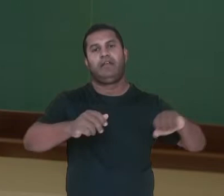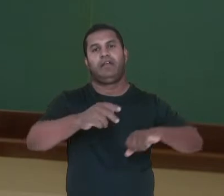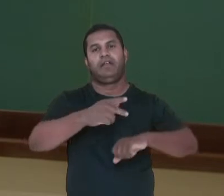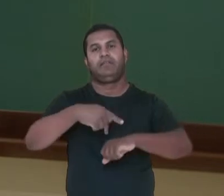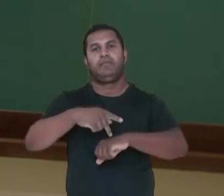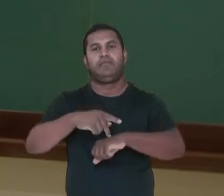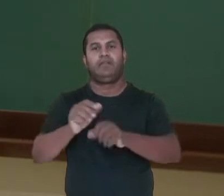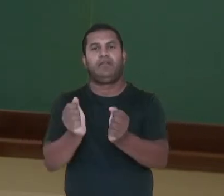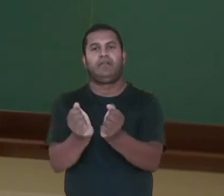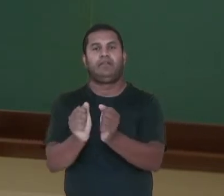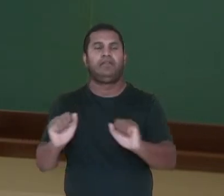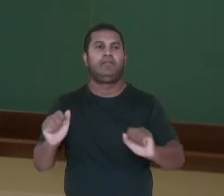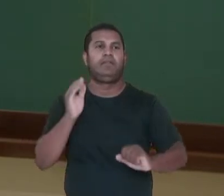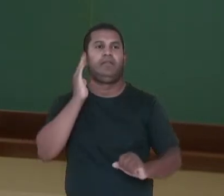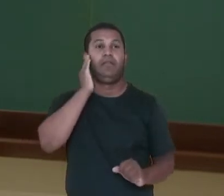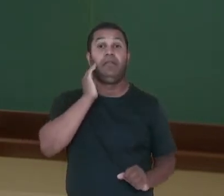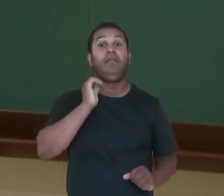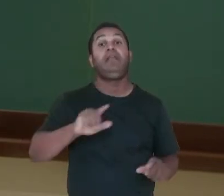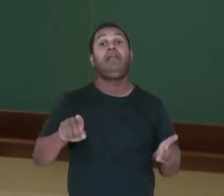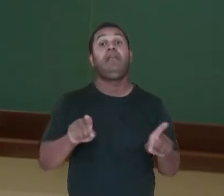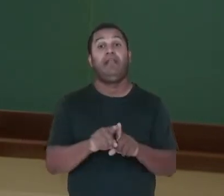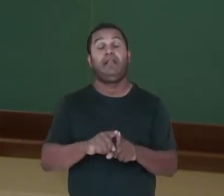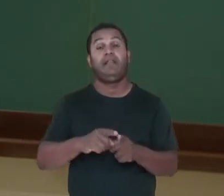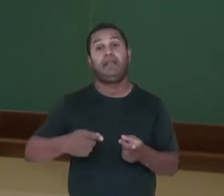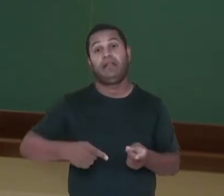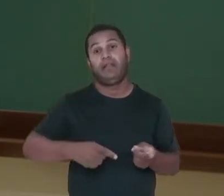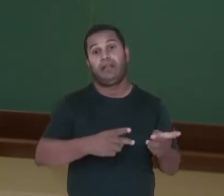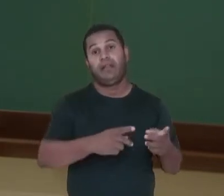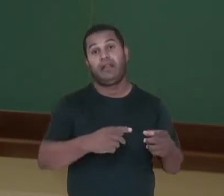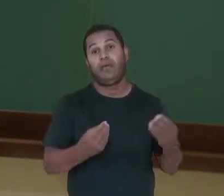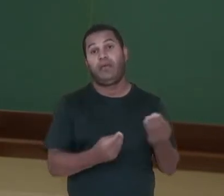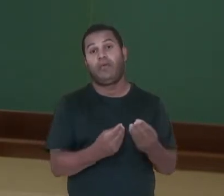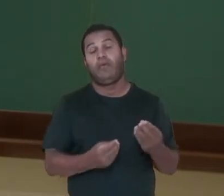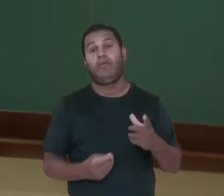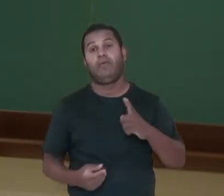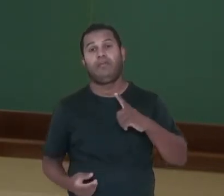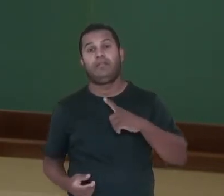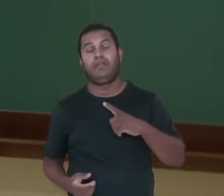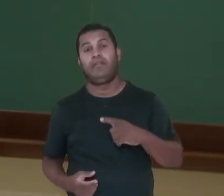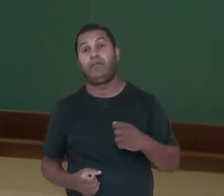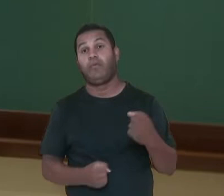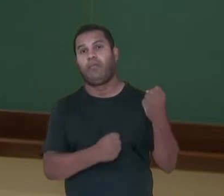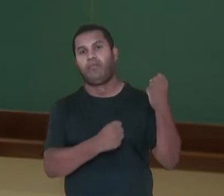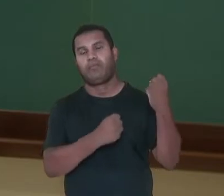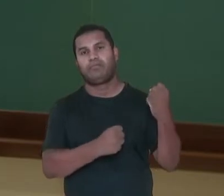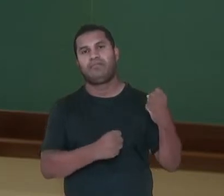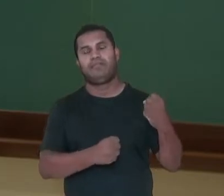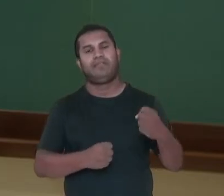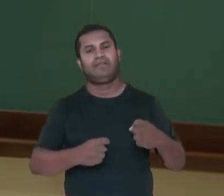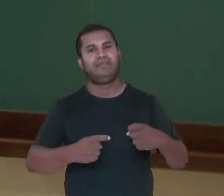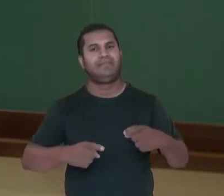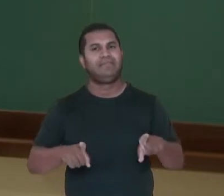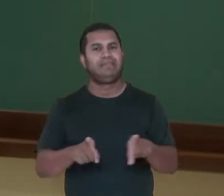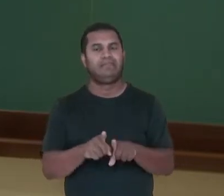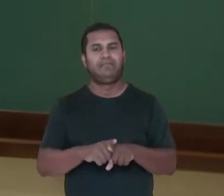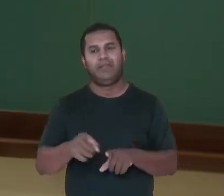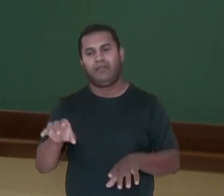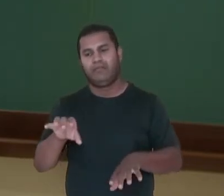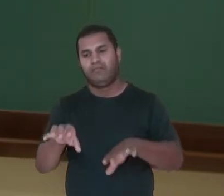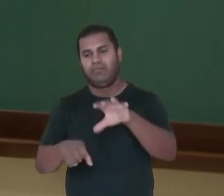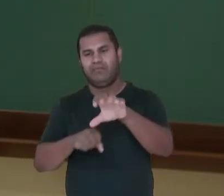governo colombiano, né, o poder ali e também áreas de exploração aí econômica, né, questão natural, por